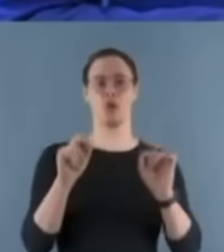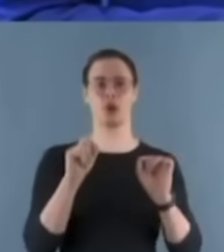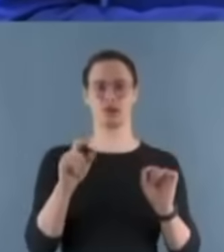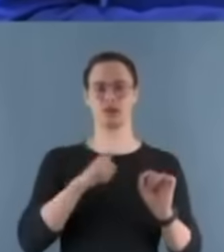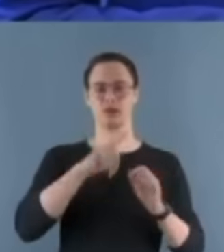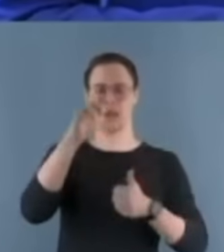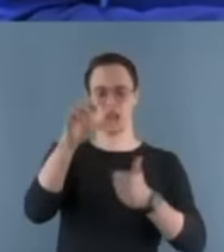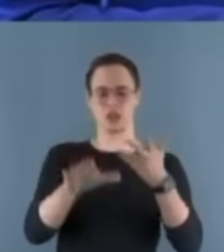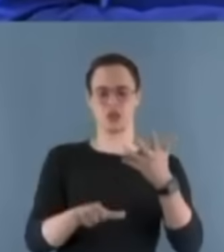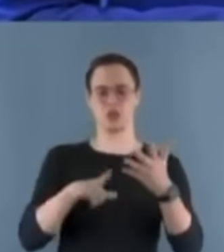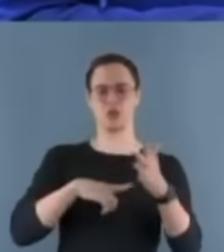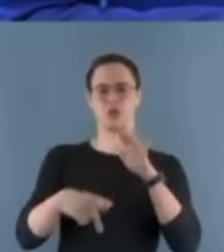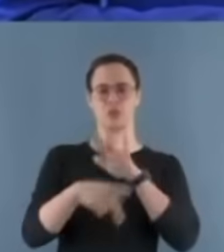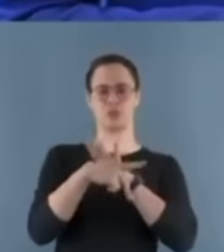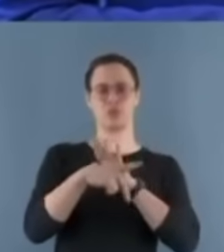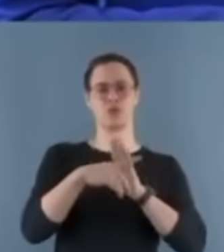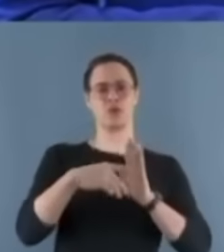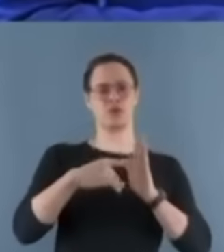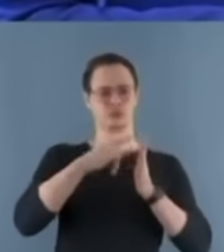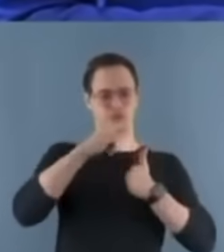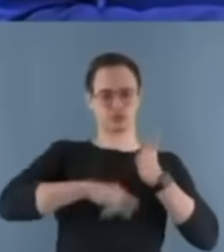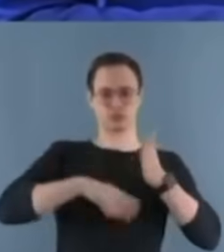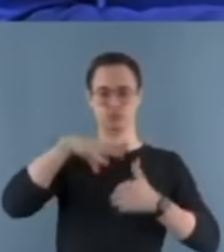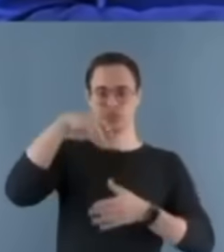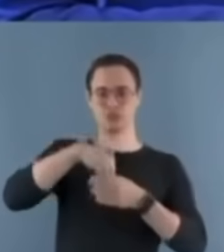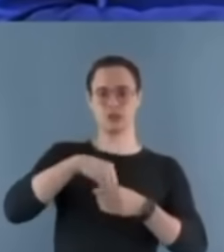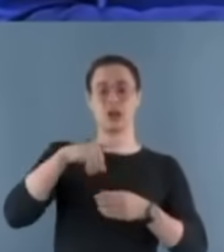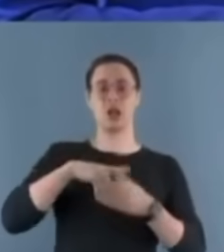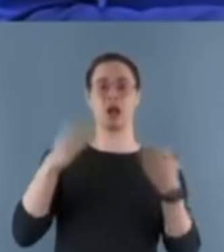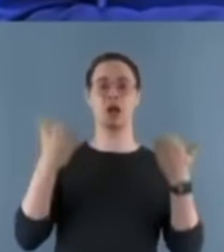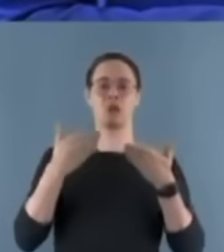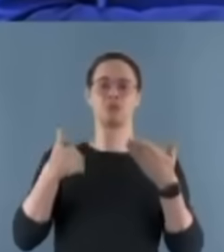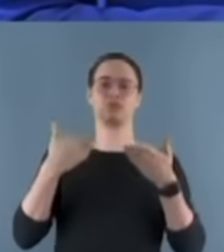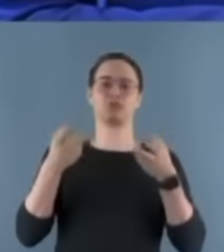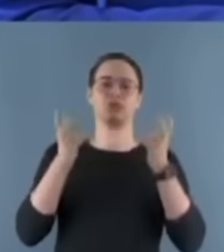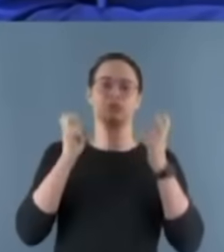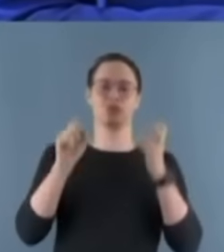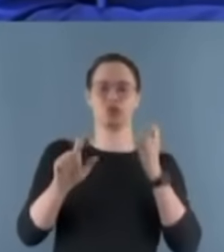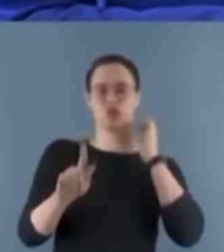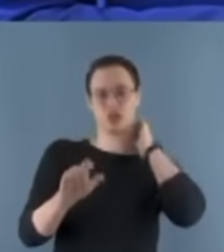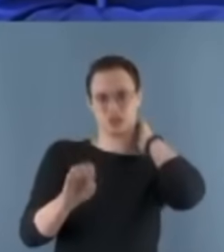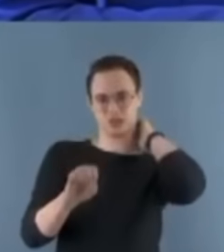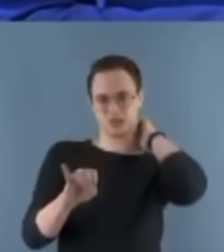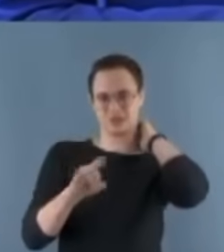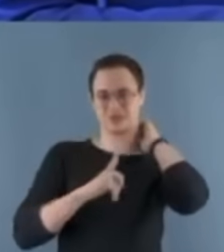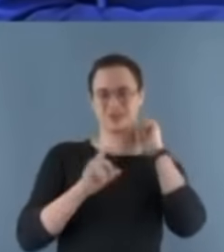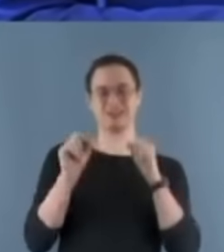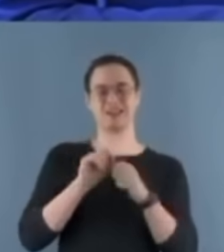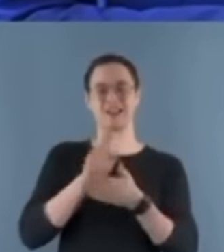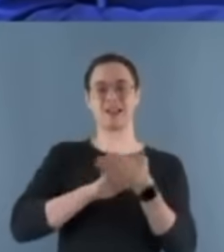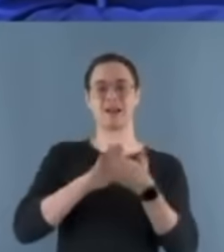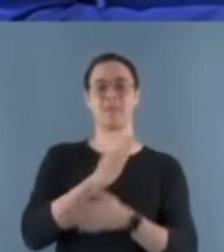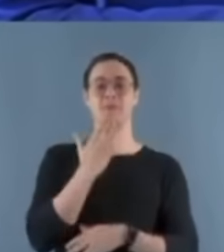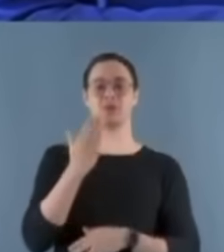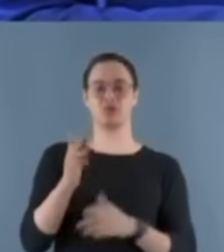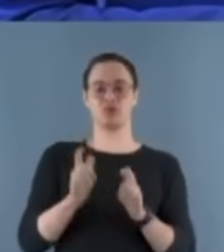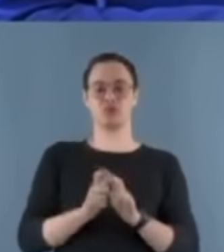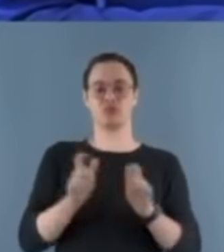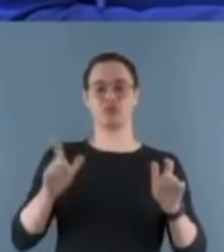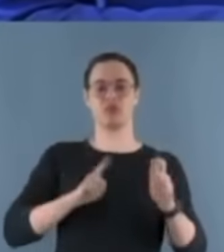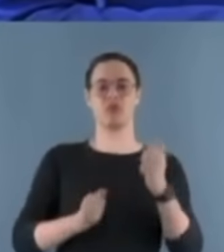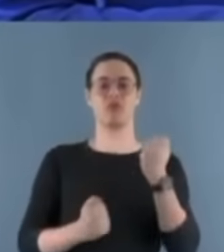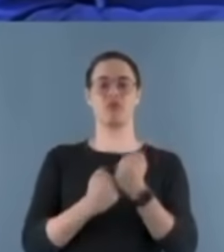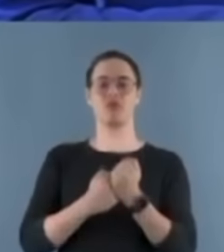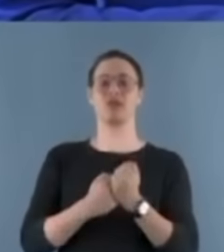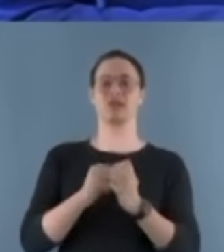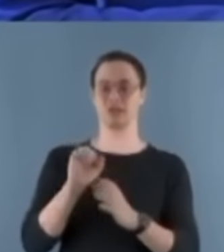análise da documentação acostada nos autos, resta evidente que o GSI não realizou solicitação de aumento de reforço à segurança